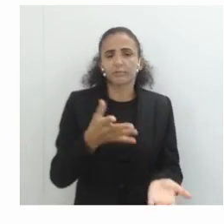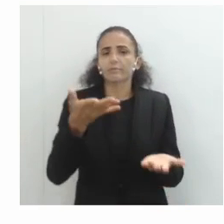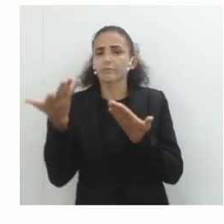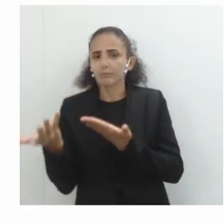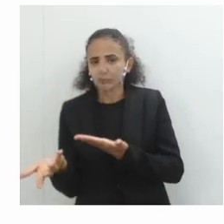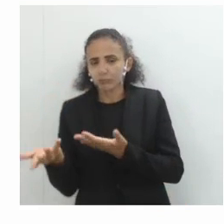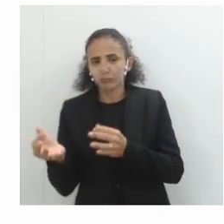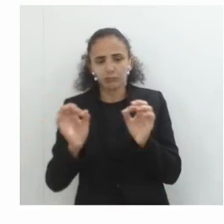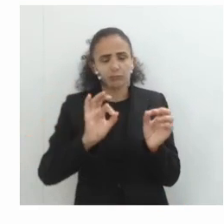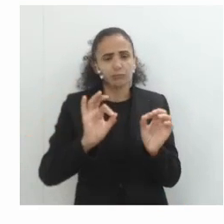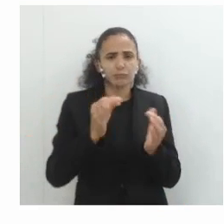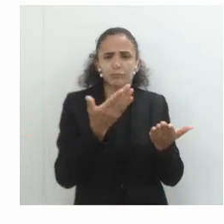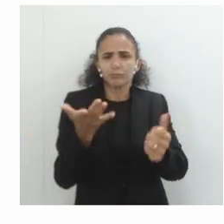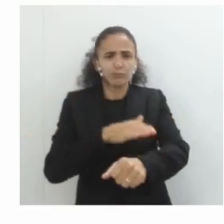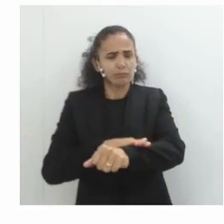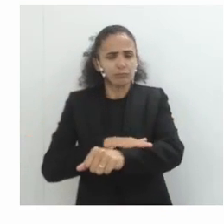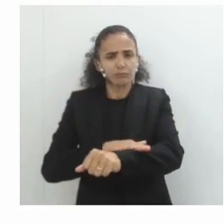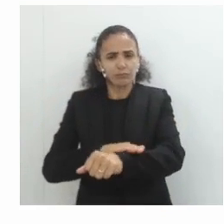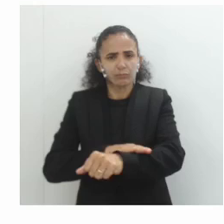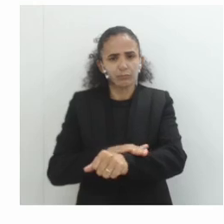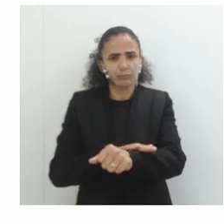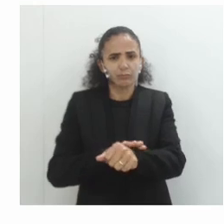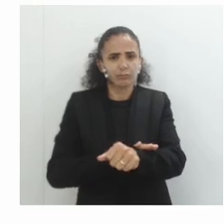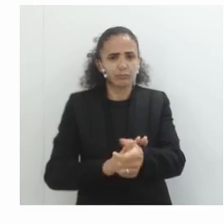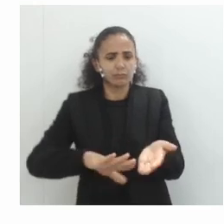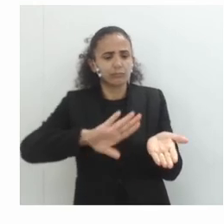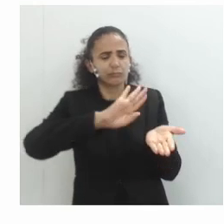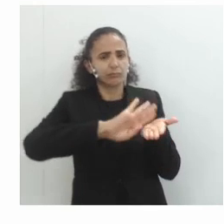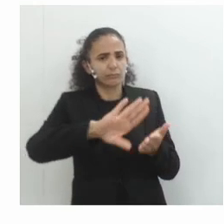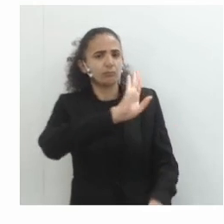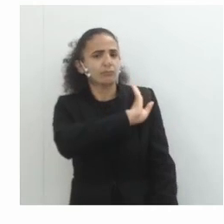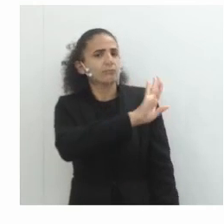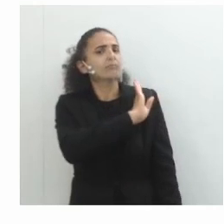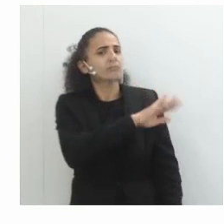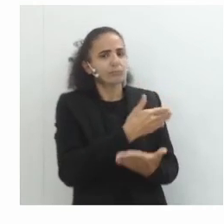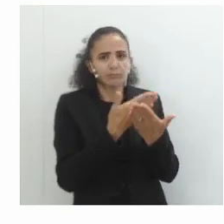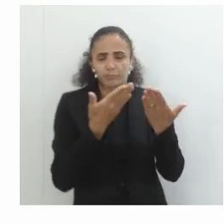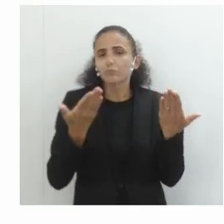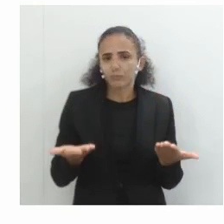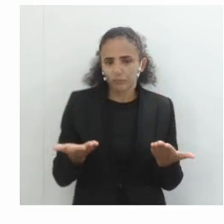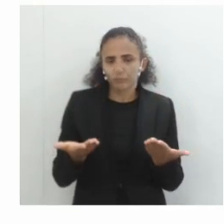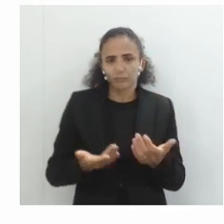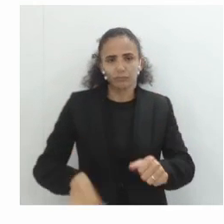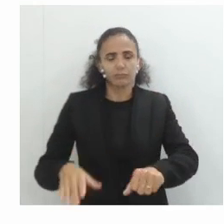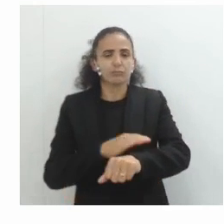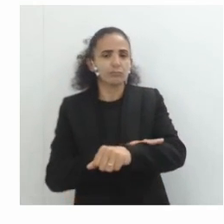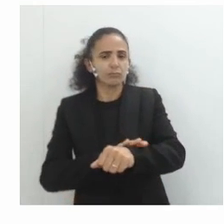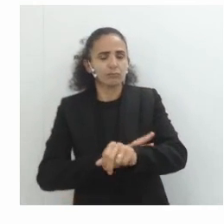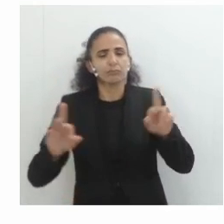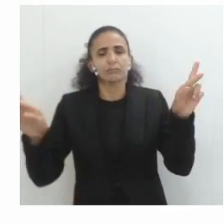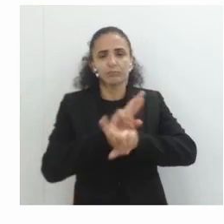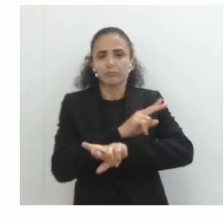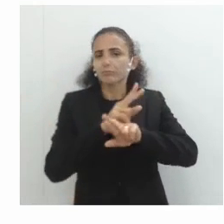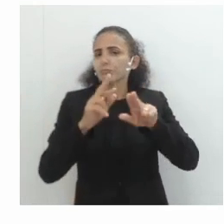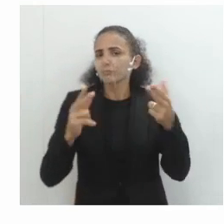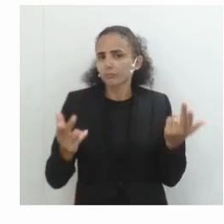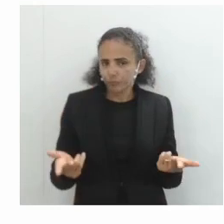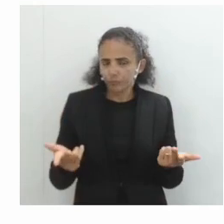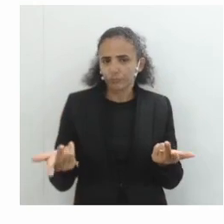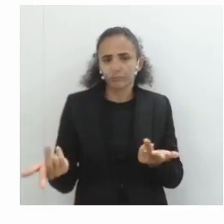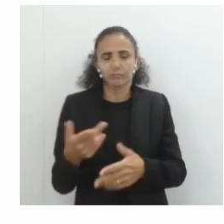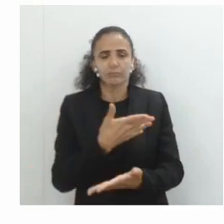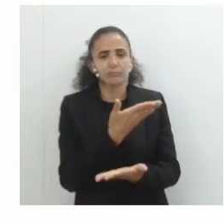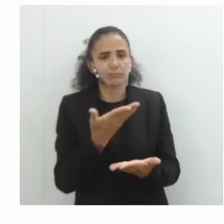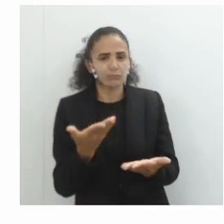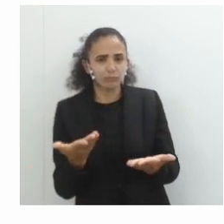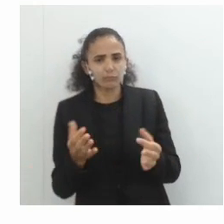outra, uma raça expulsar uma outra. Essa condição étnica, essas diferenças étnicas